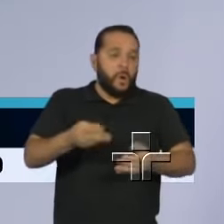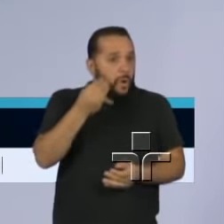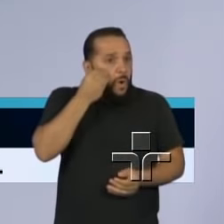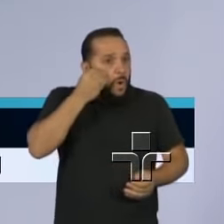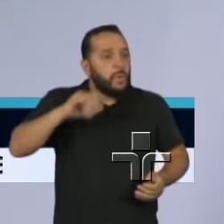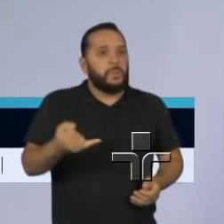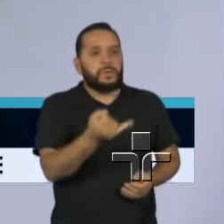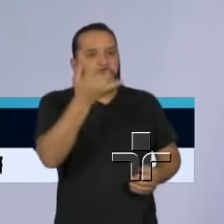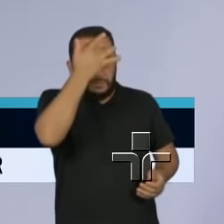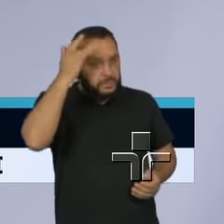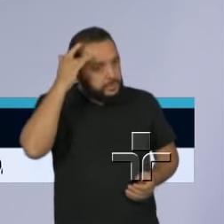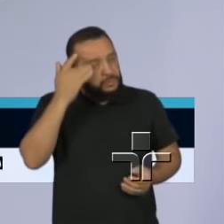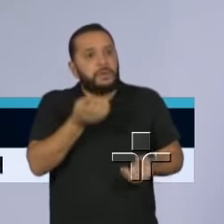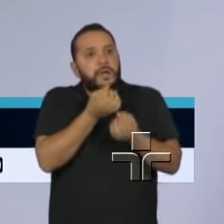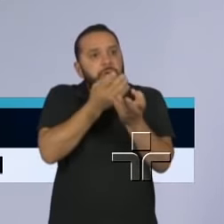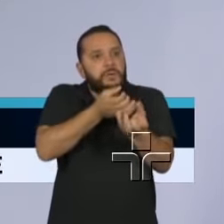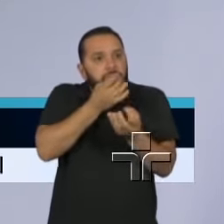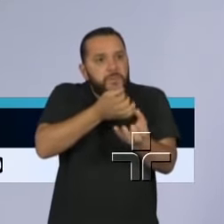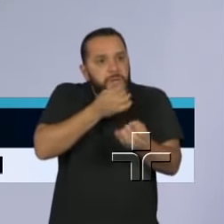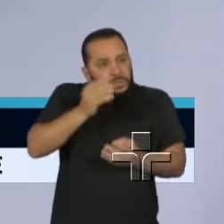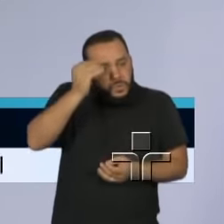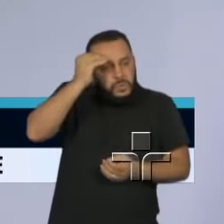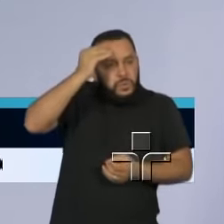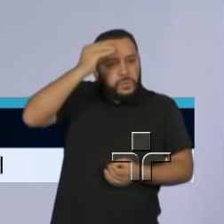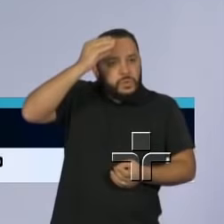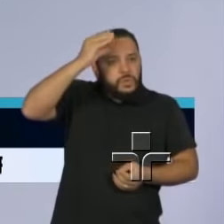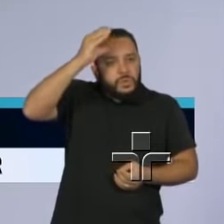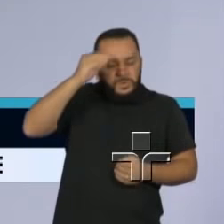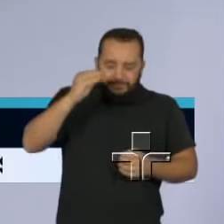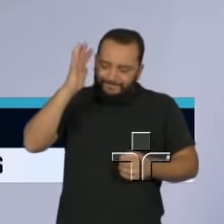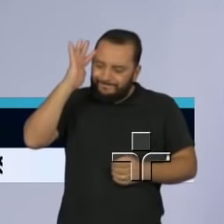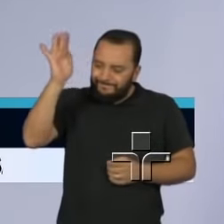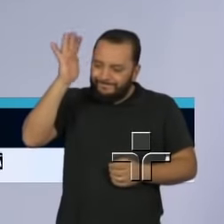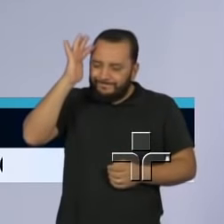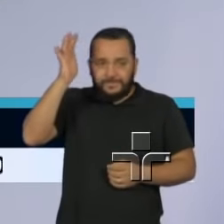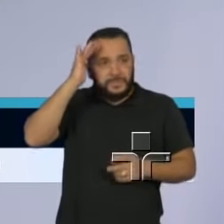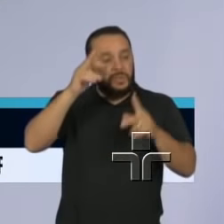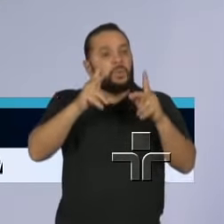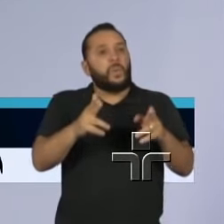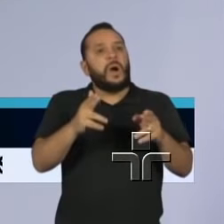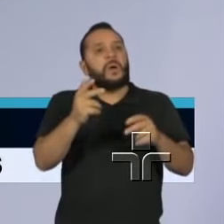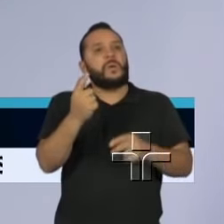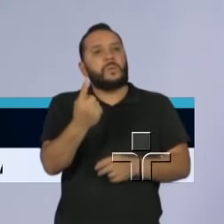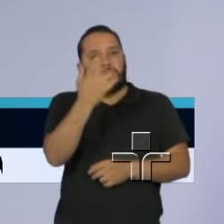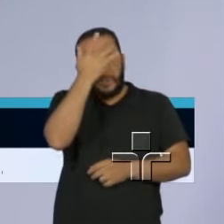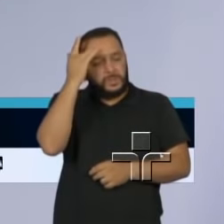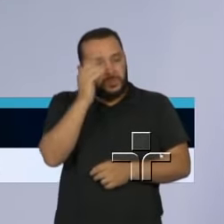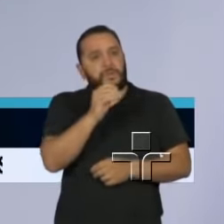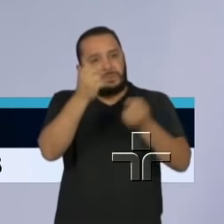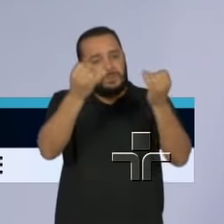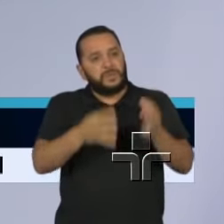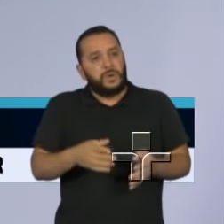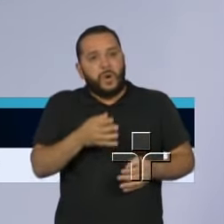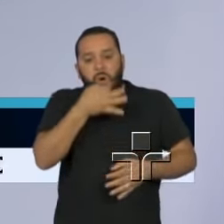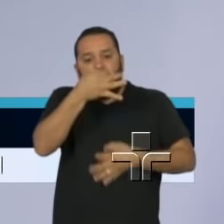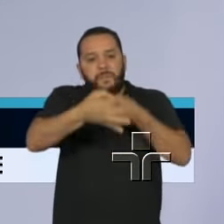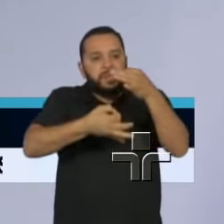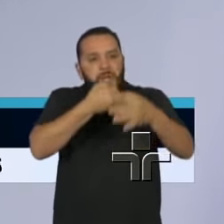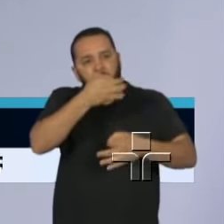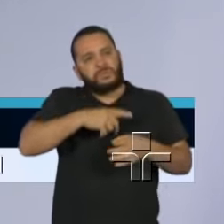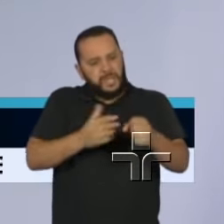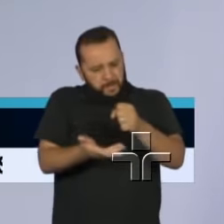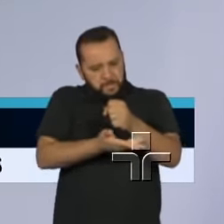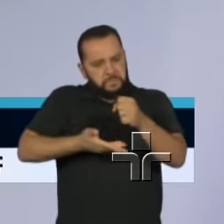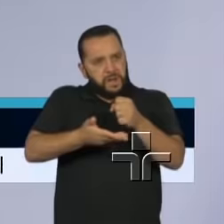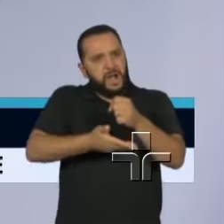de que as pessoas estão querendo se informar, refletir, como disse um dos entrevistados, embasar melhor as suas opiniões. Isso é